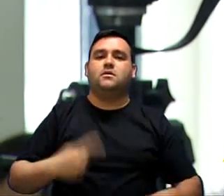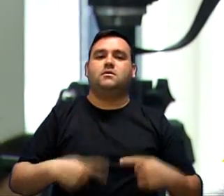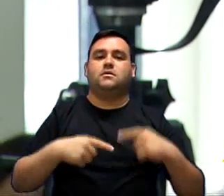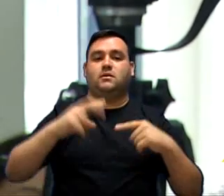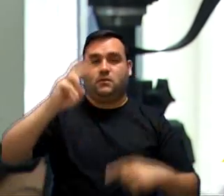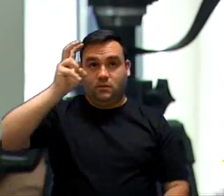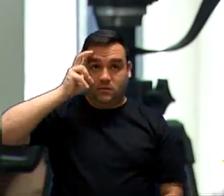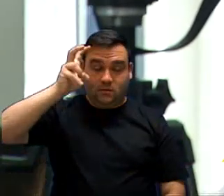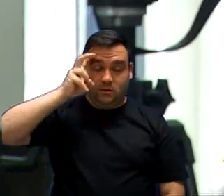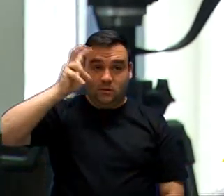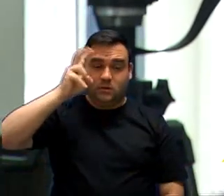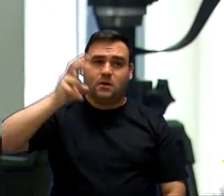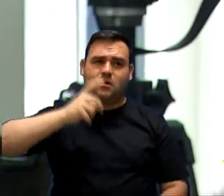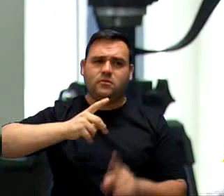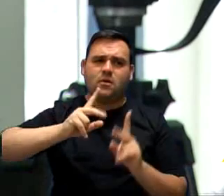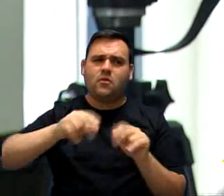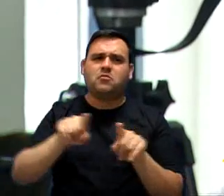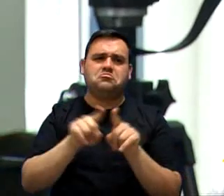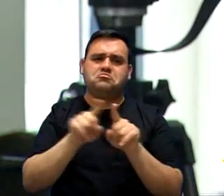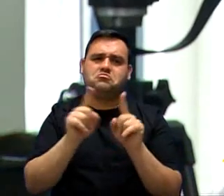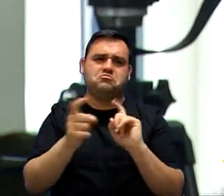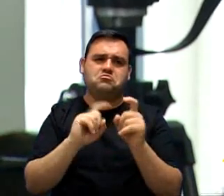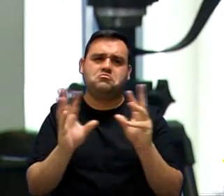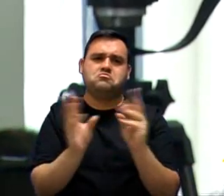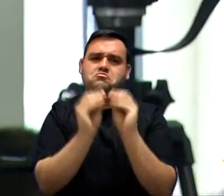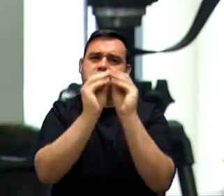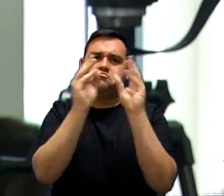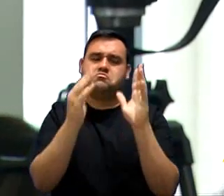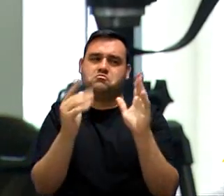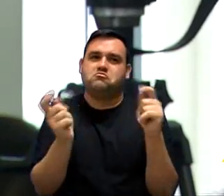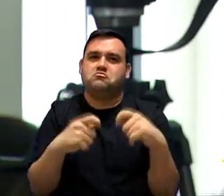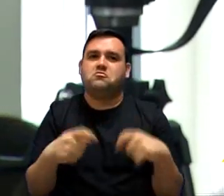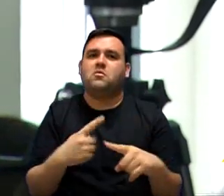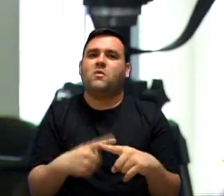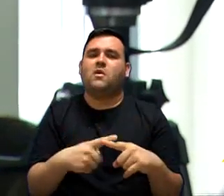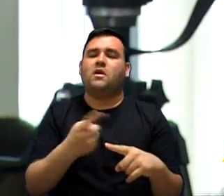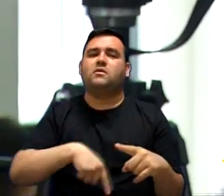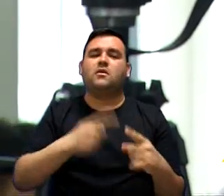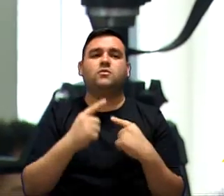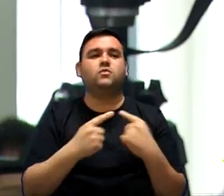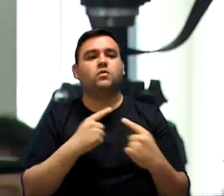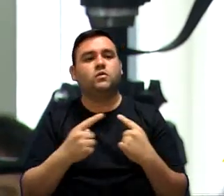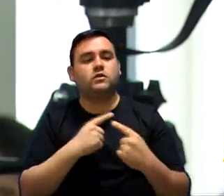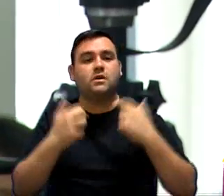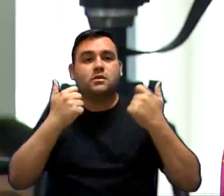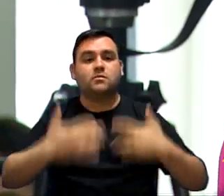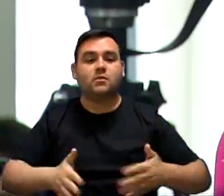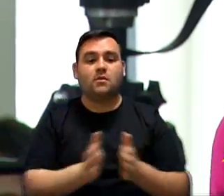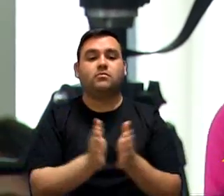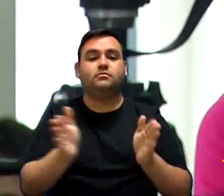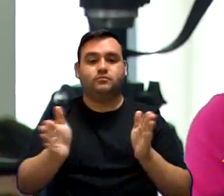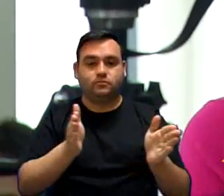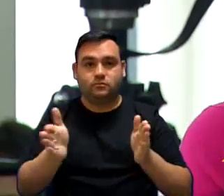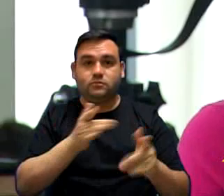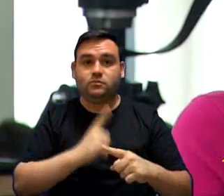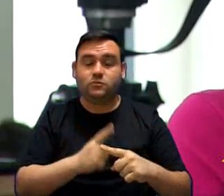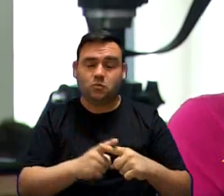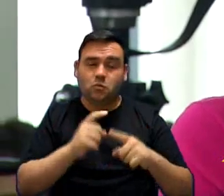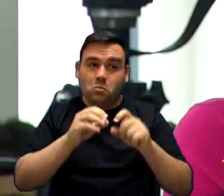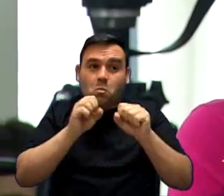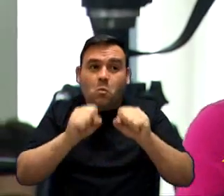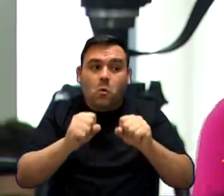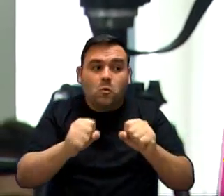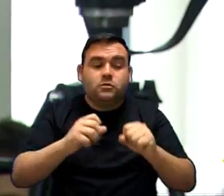pauta de quinta-feira, até como sessão extraordinária, se for o caso, para que a gente discuta em relação ao prazo. Porque corre